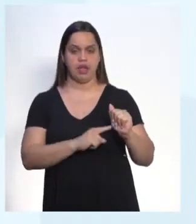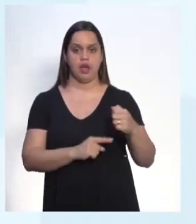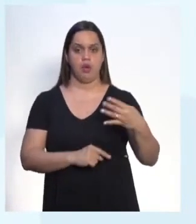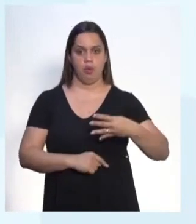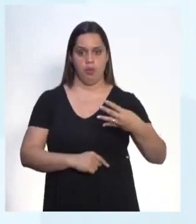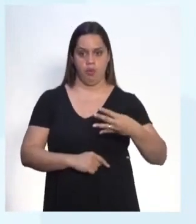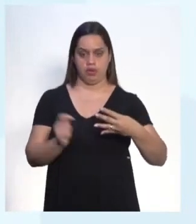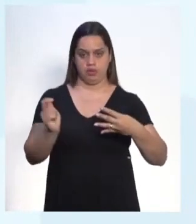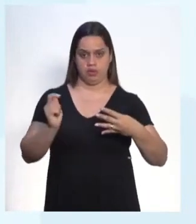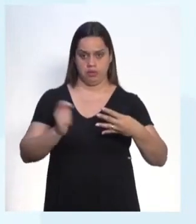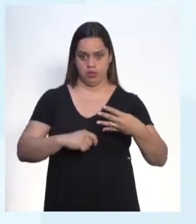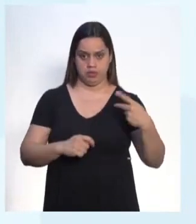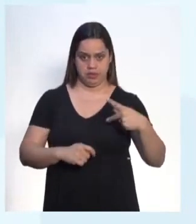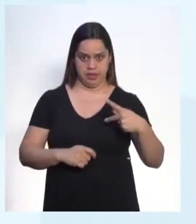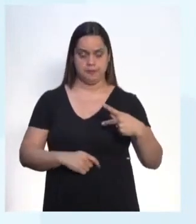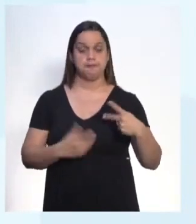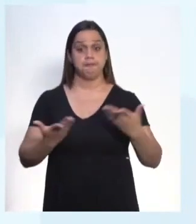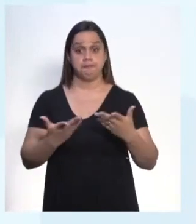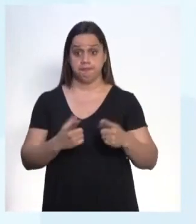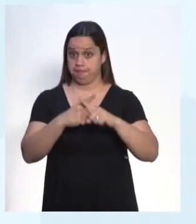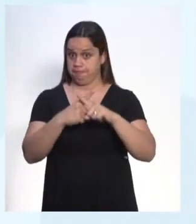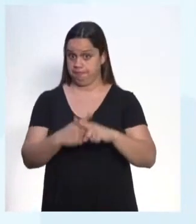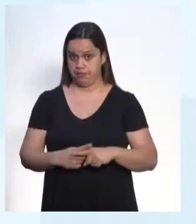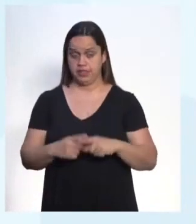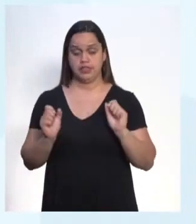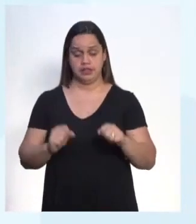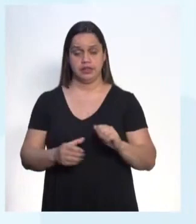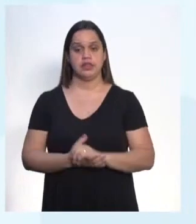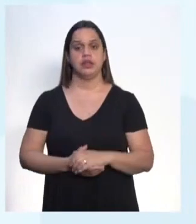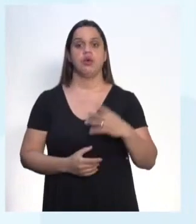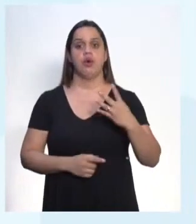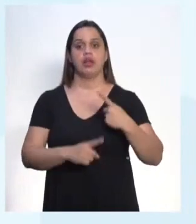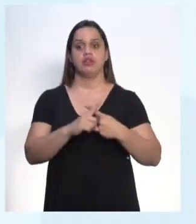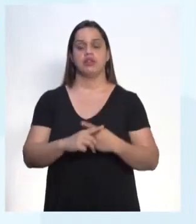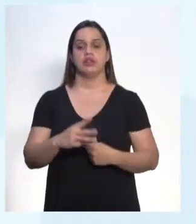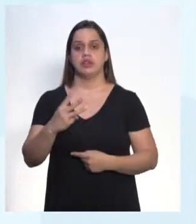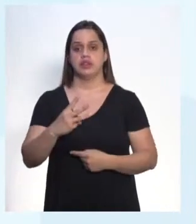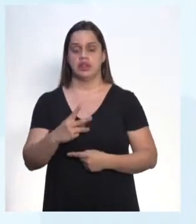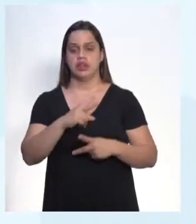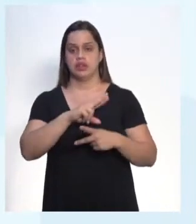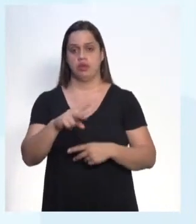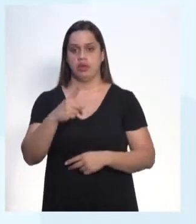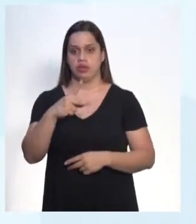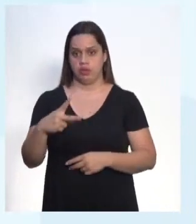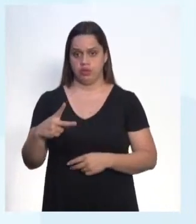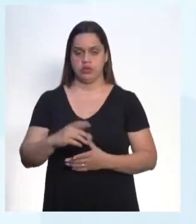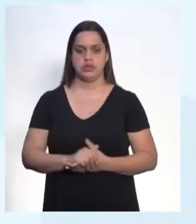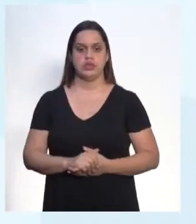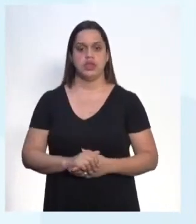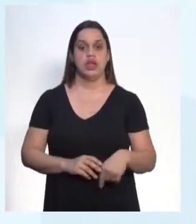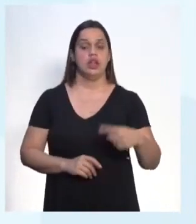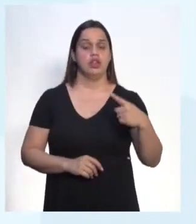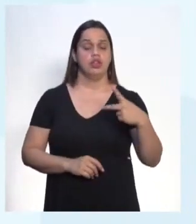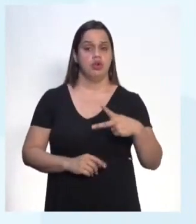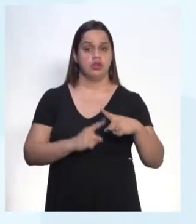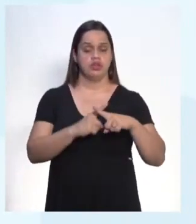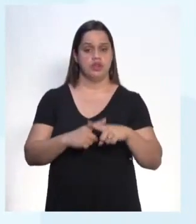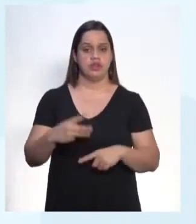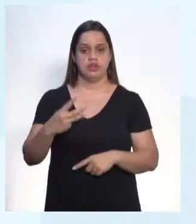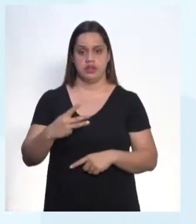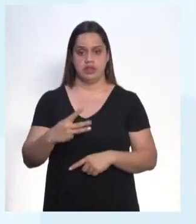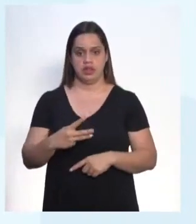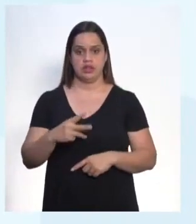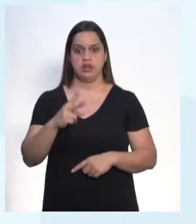possibilidades. Vamos multiplicar? 4 vezes 3, 12. 12 vezes 3,